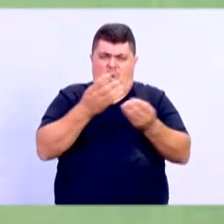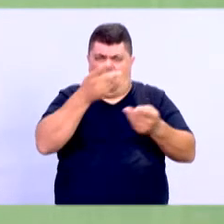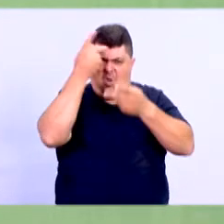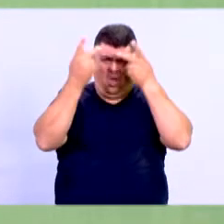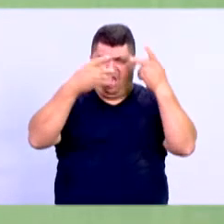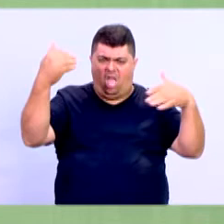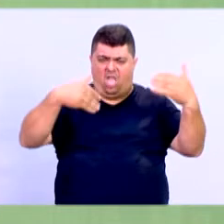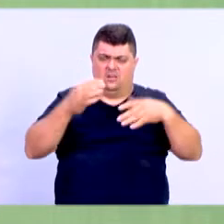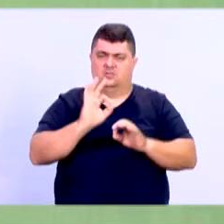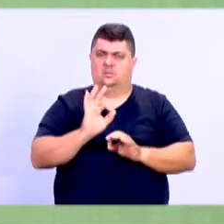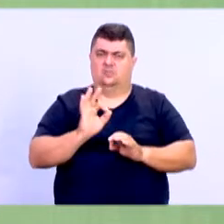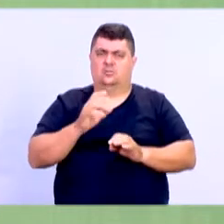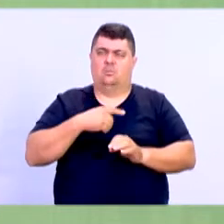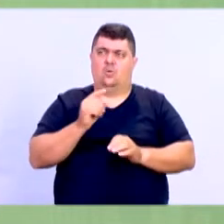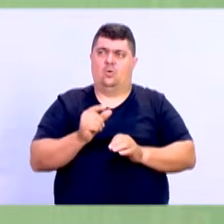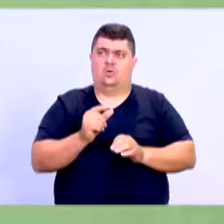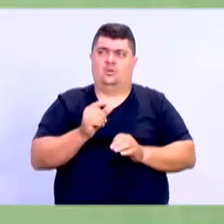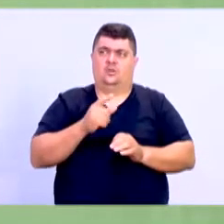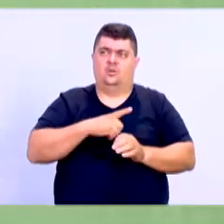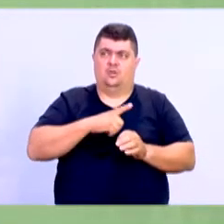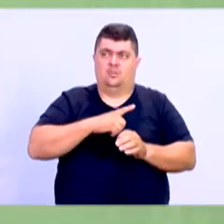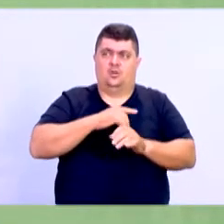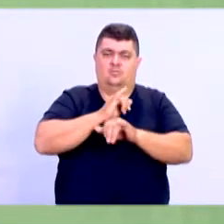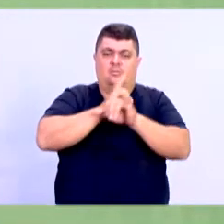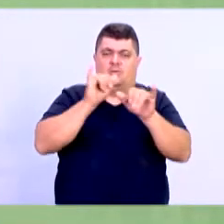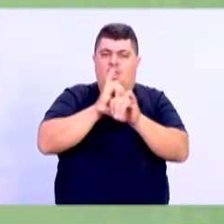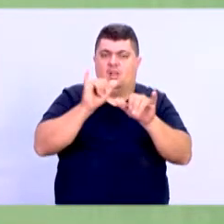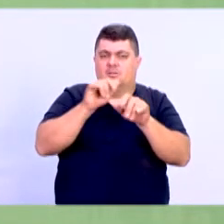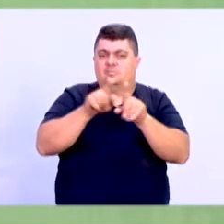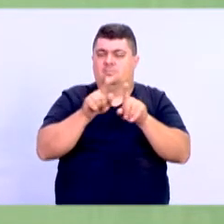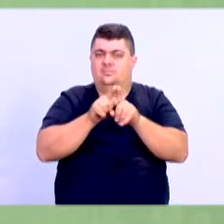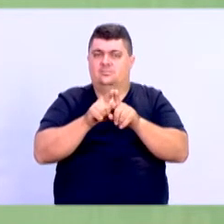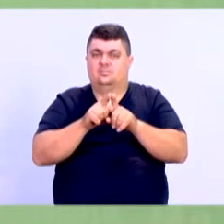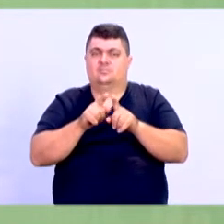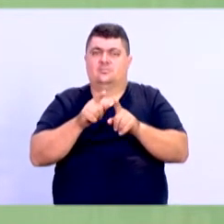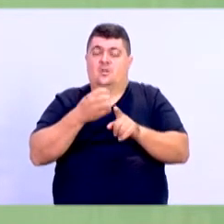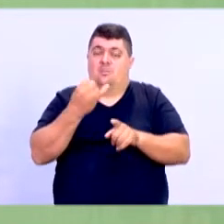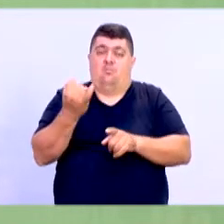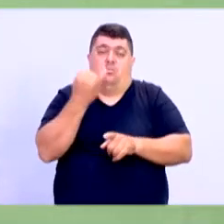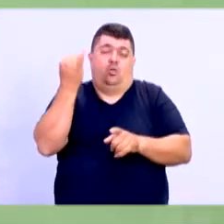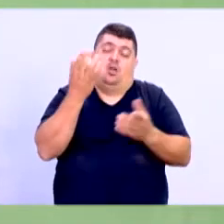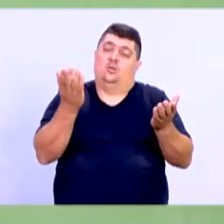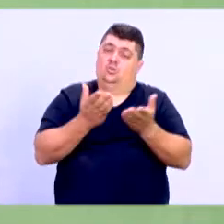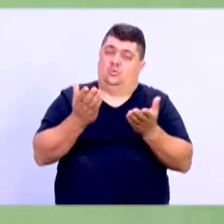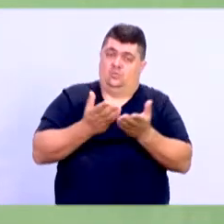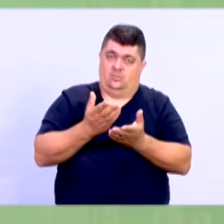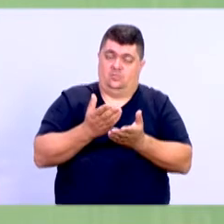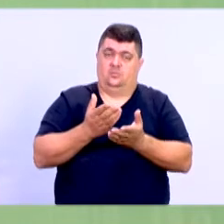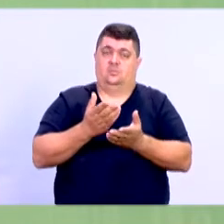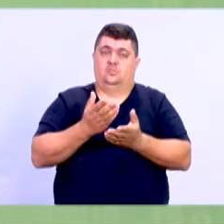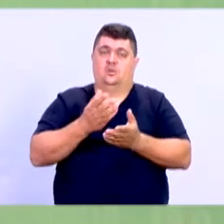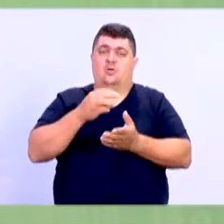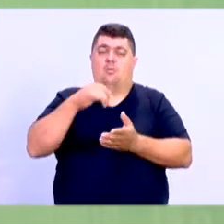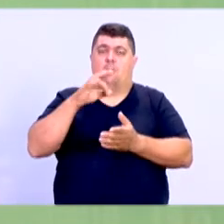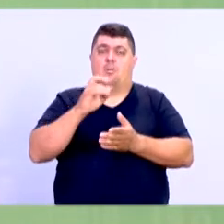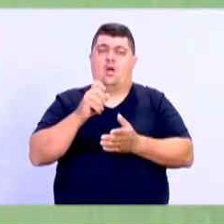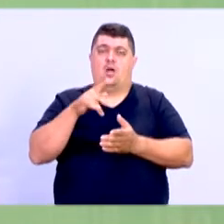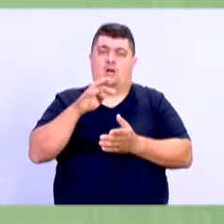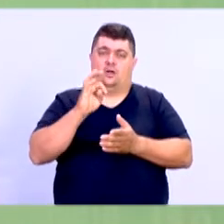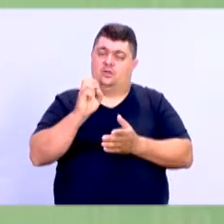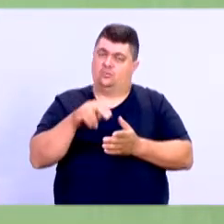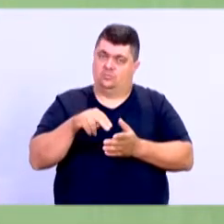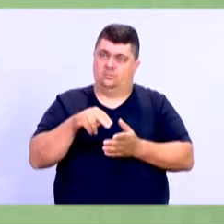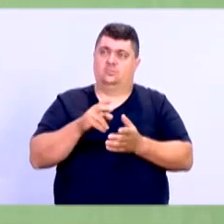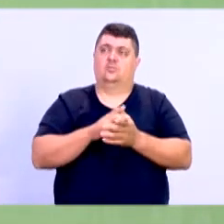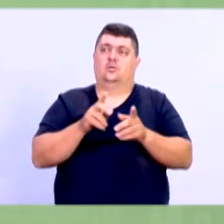dentro da organização. Benchmarking e a extroversão, um tema muito importante que deve ser estudado mais